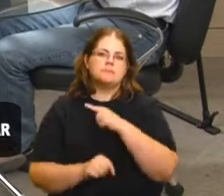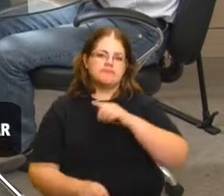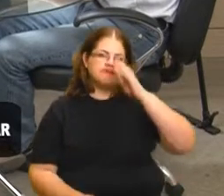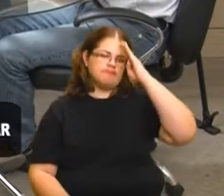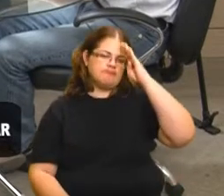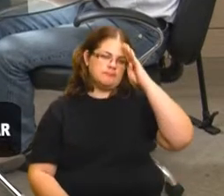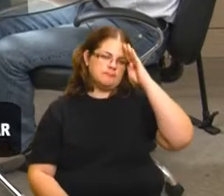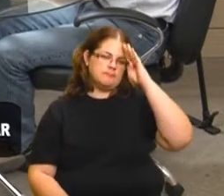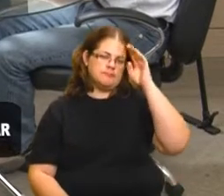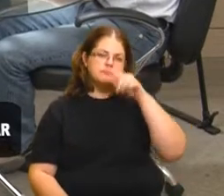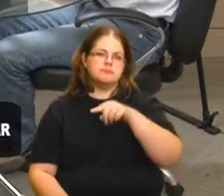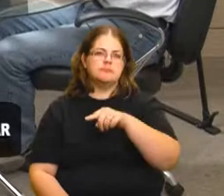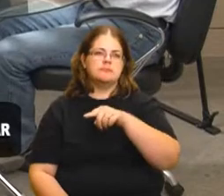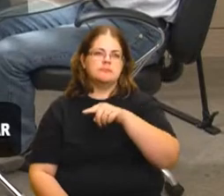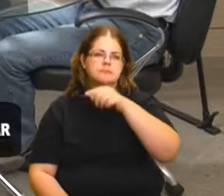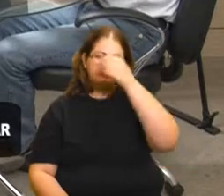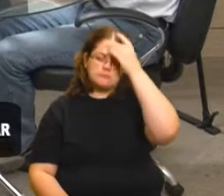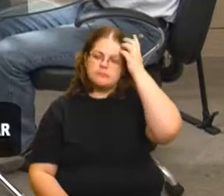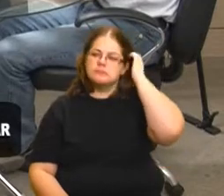havia militares